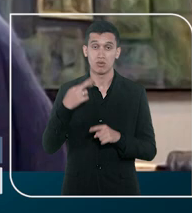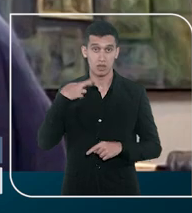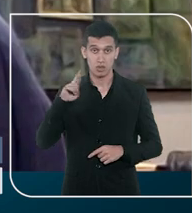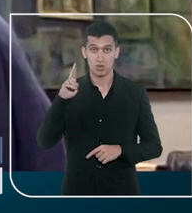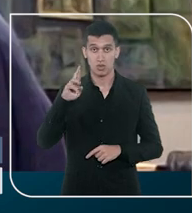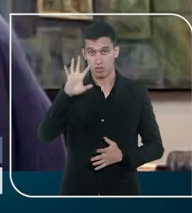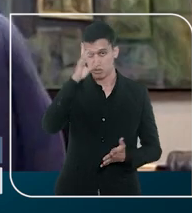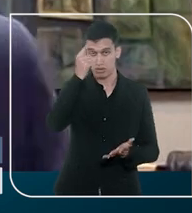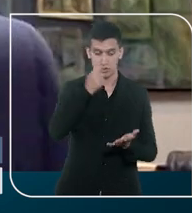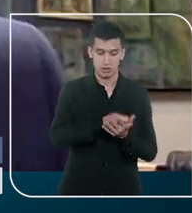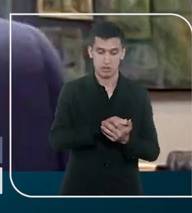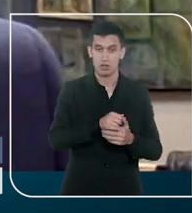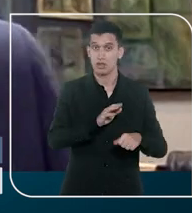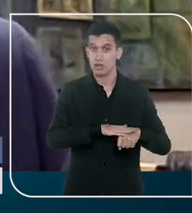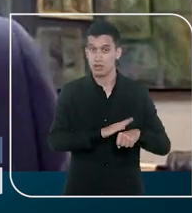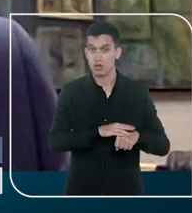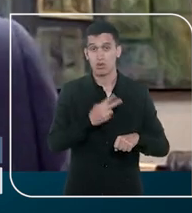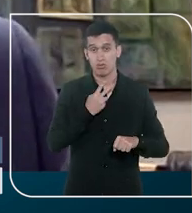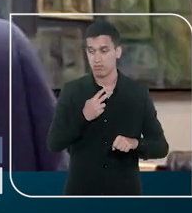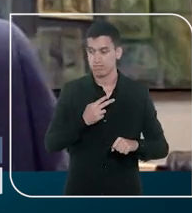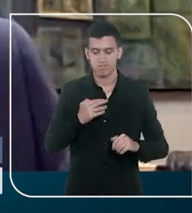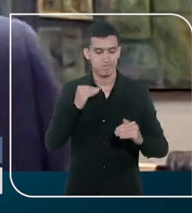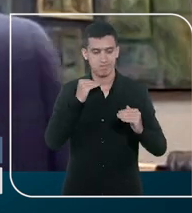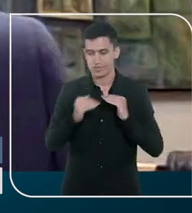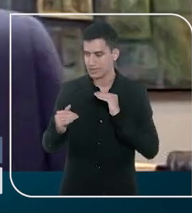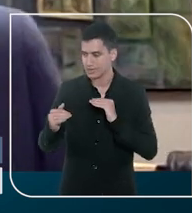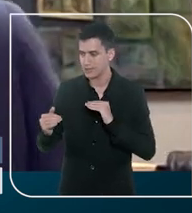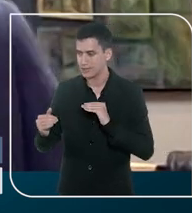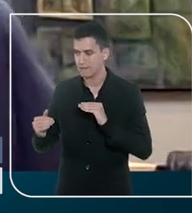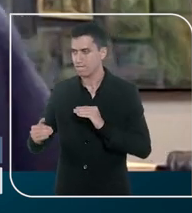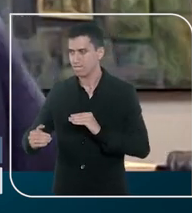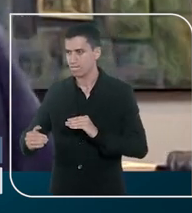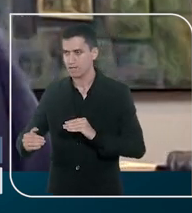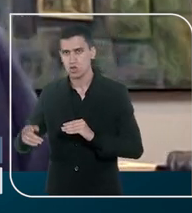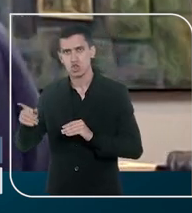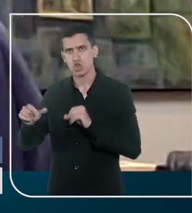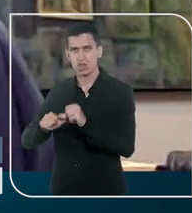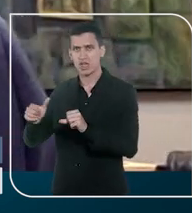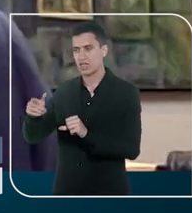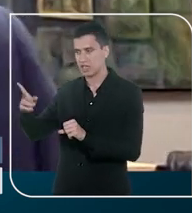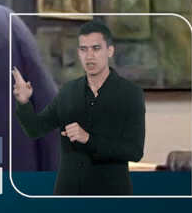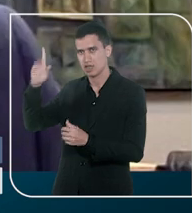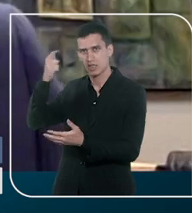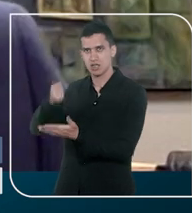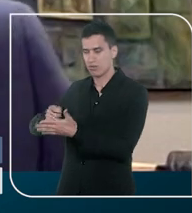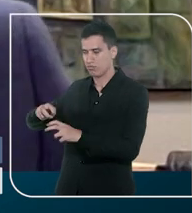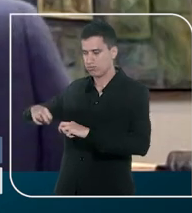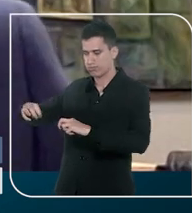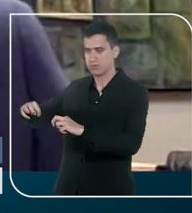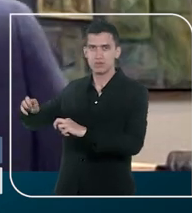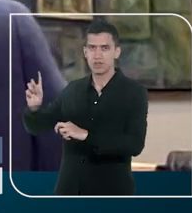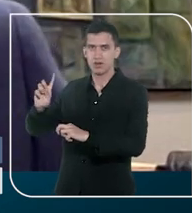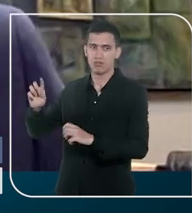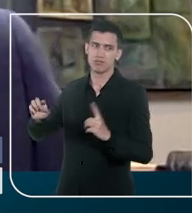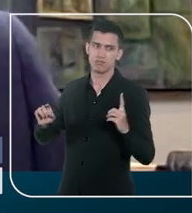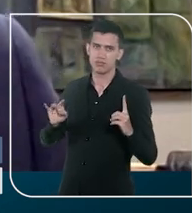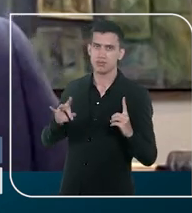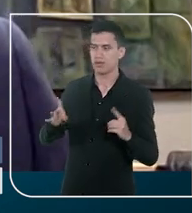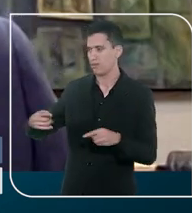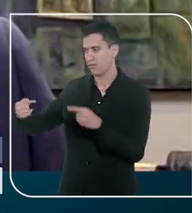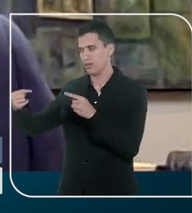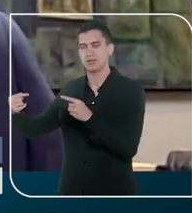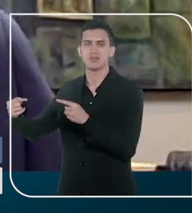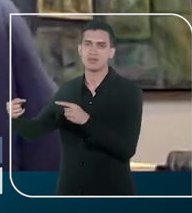monocraticamente não poder contrariar a posição do colegiado, também não é possível que a